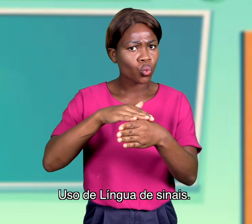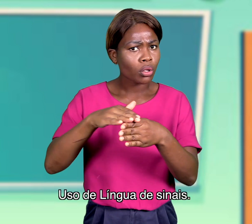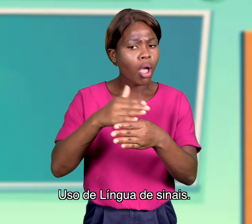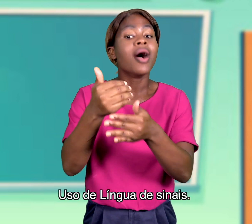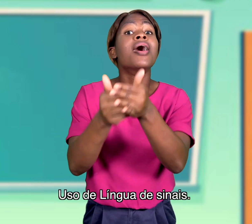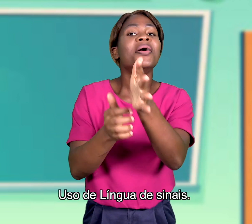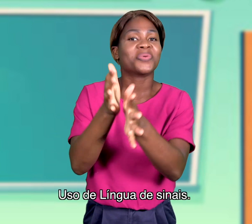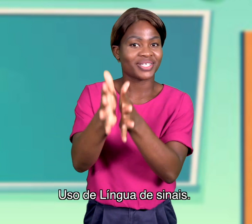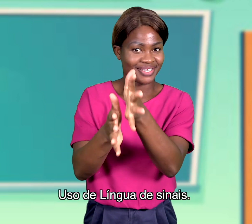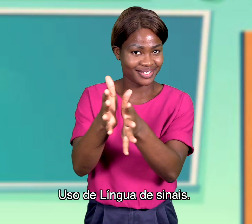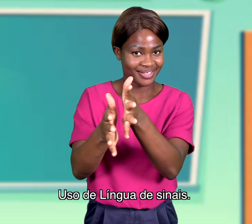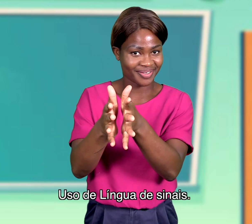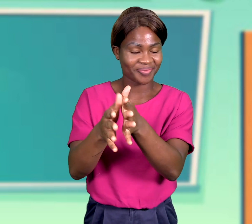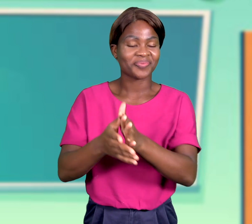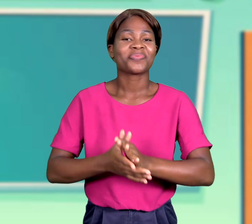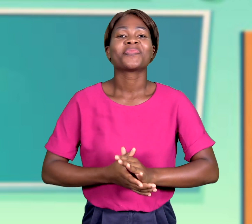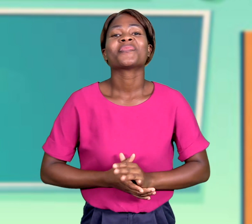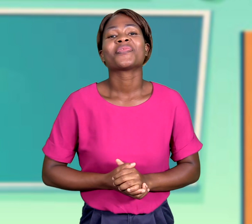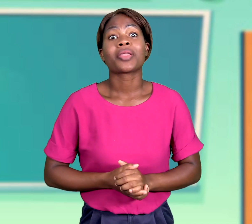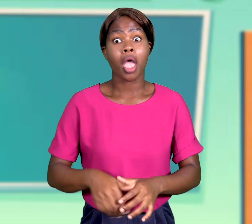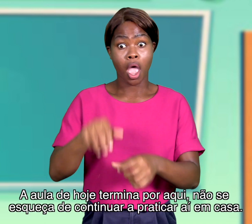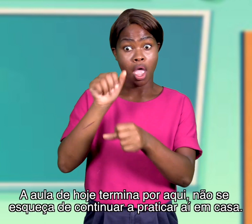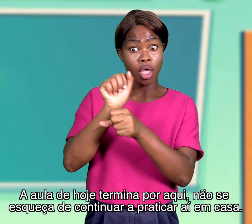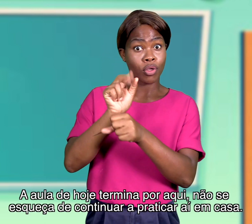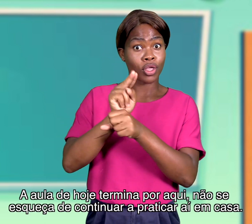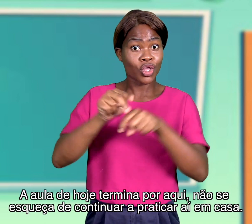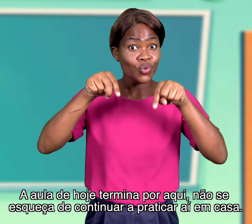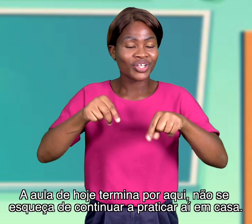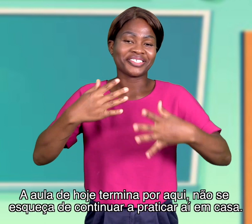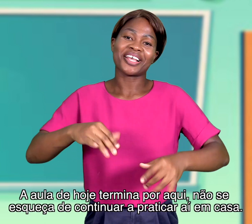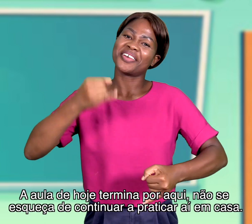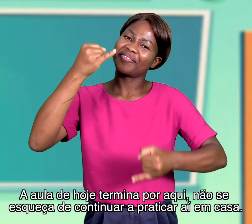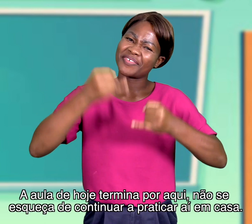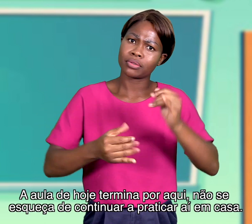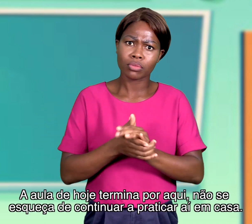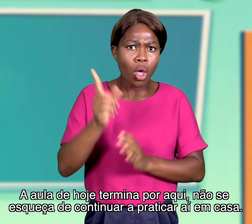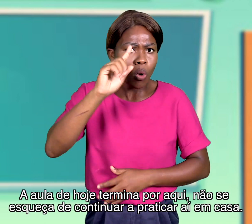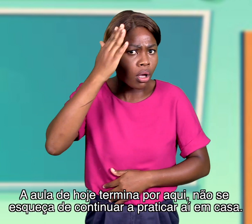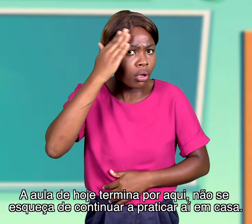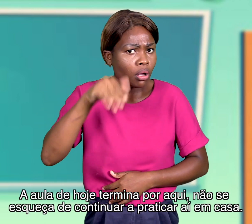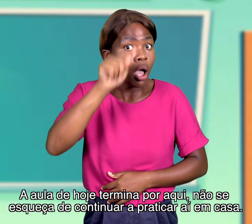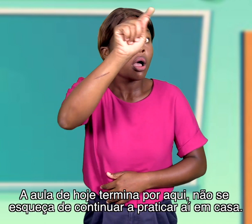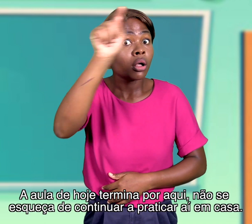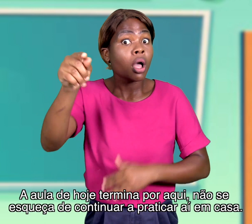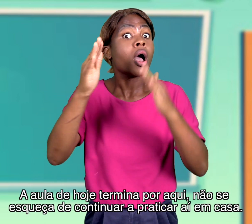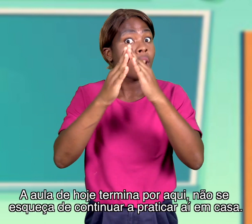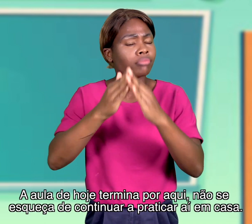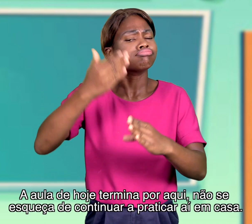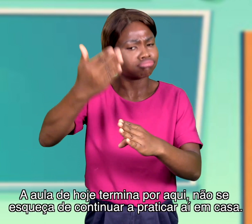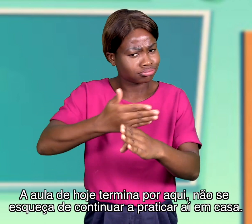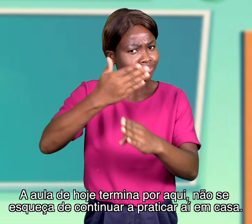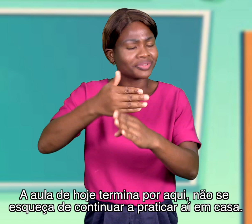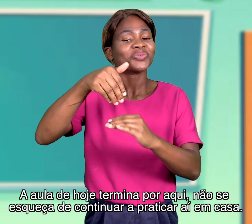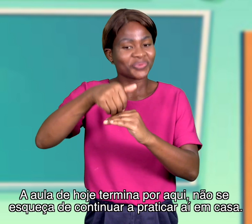Uso de Língua de Sinais. A aula de hoje termina por aqui. Não se esqueça de continuar a